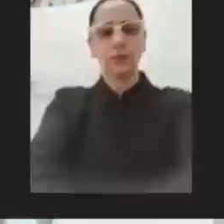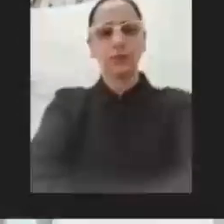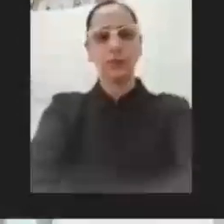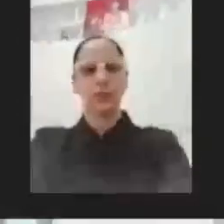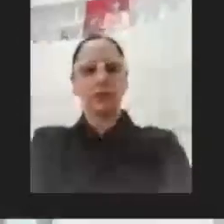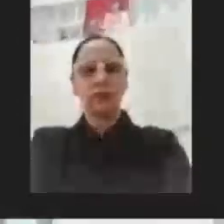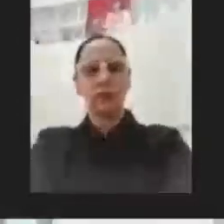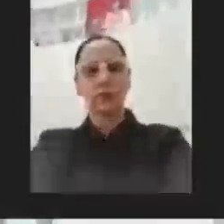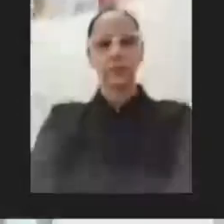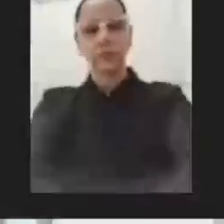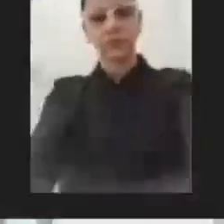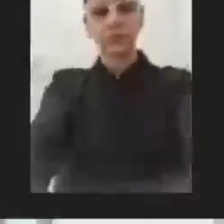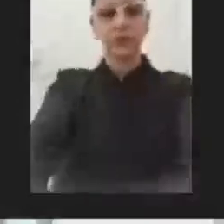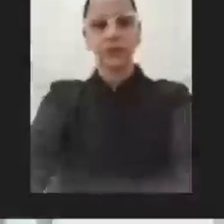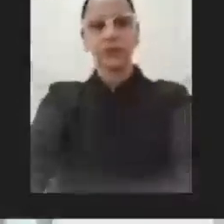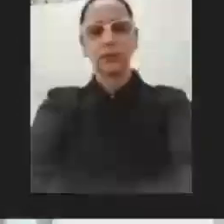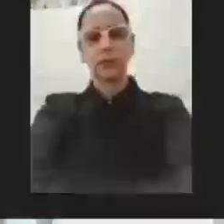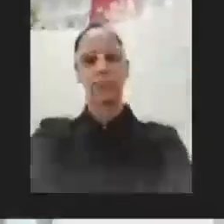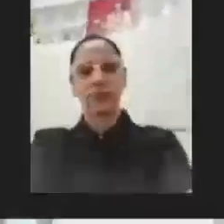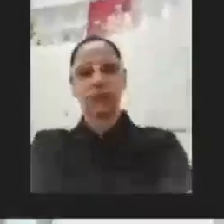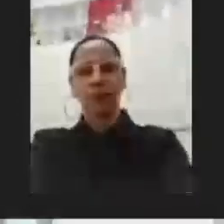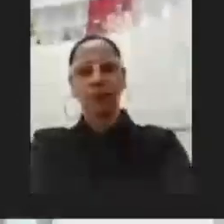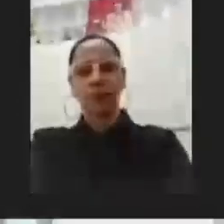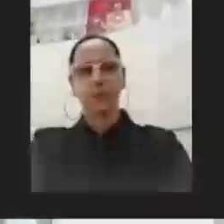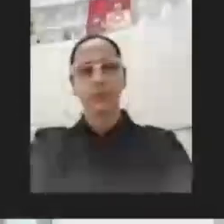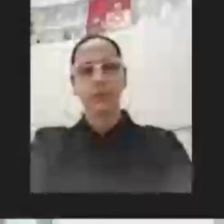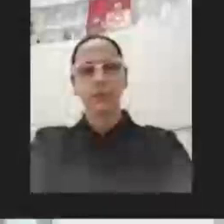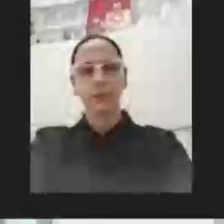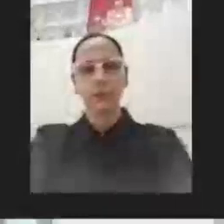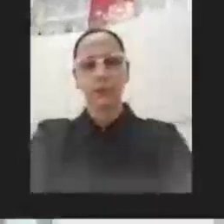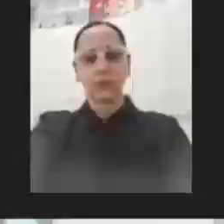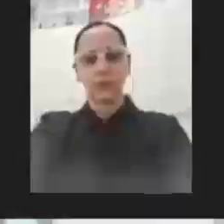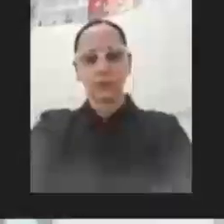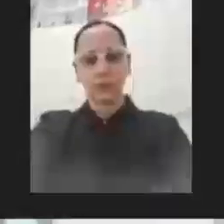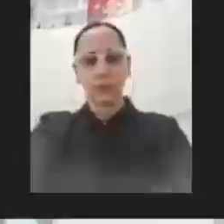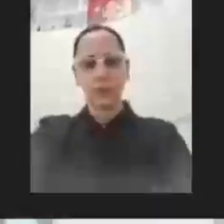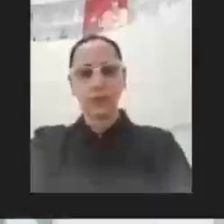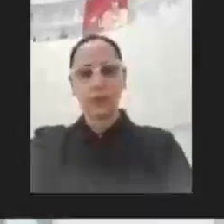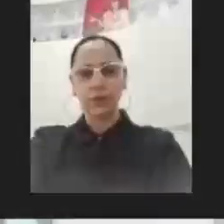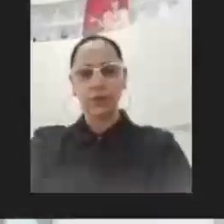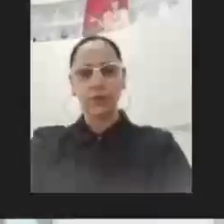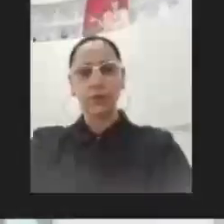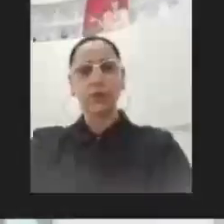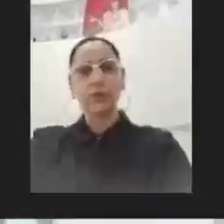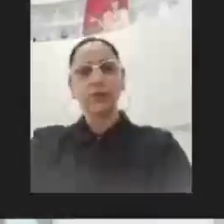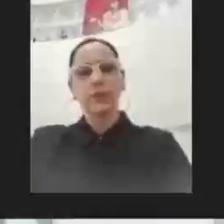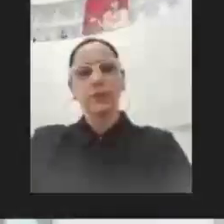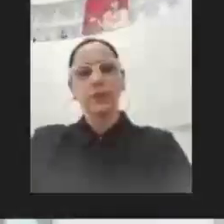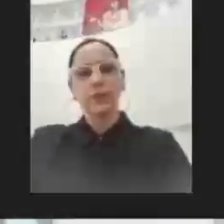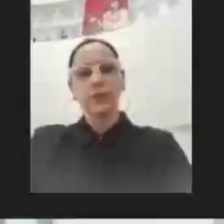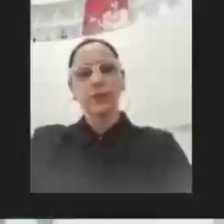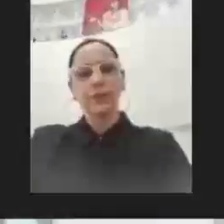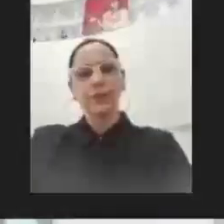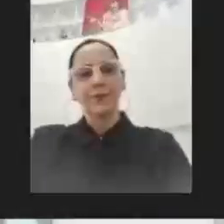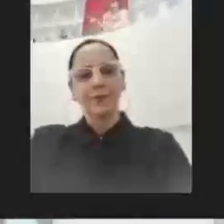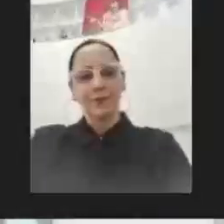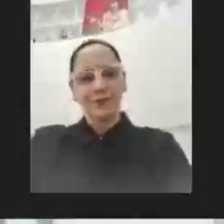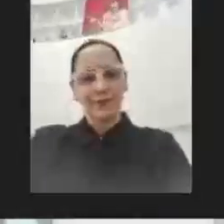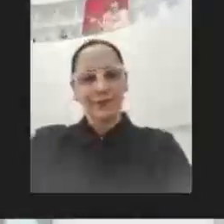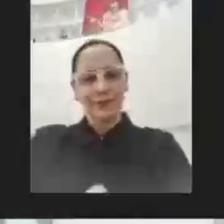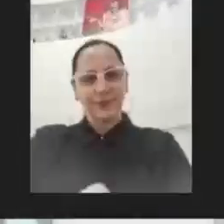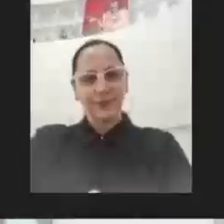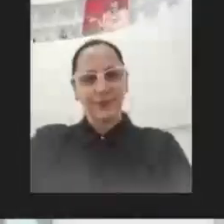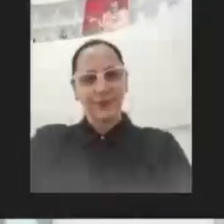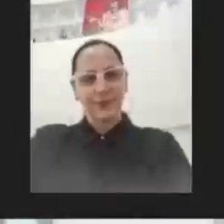pelo trabalho que ela faz em relação ao banco de alimentos, né? Eu sou da nutrição e eu vou falando do banco de alimentos. Mas no banco de leite